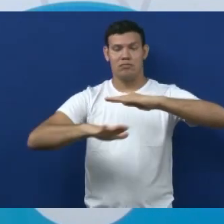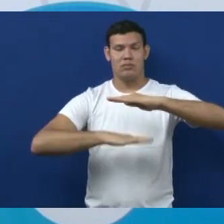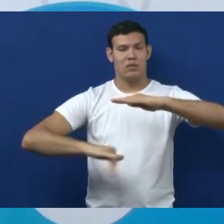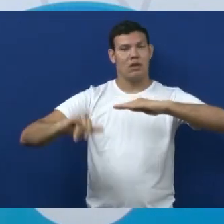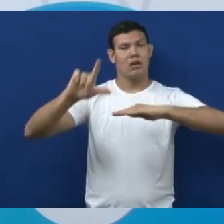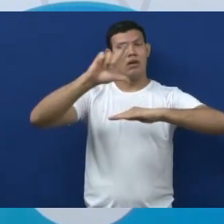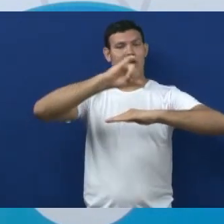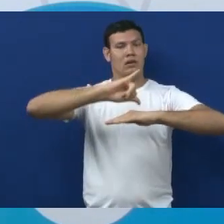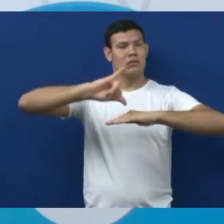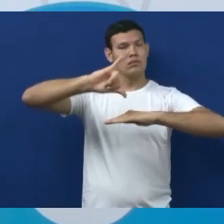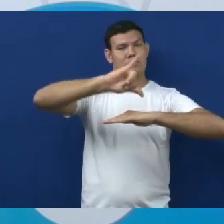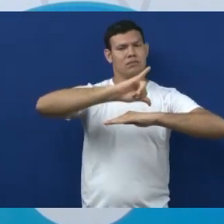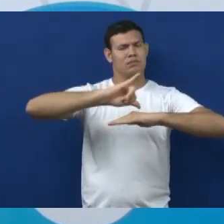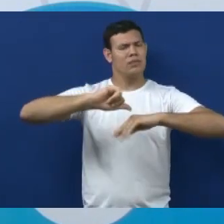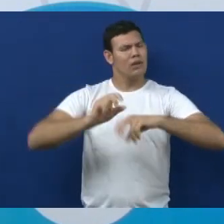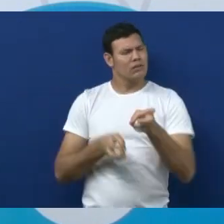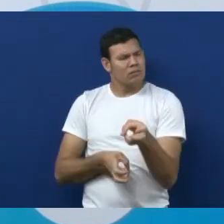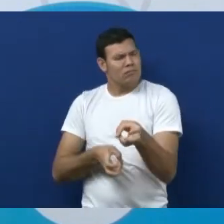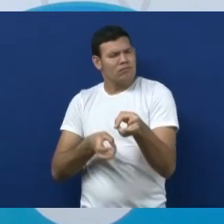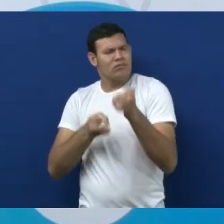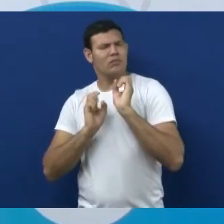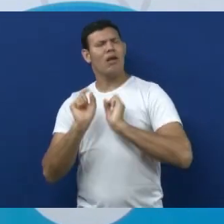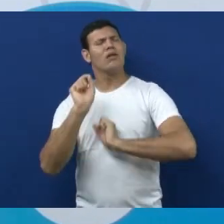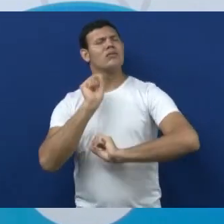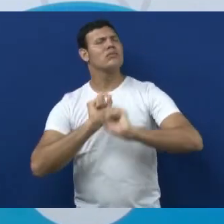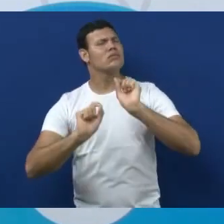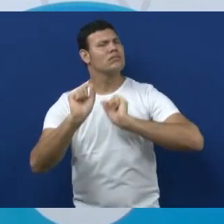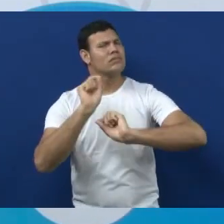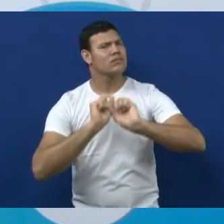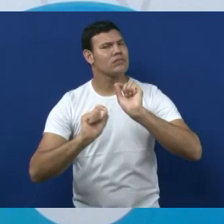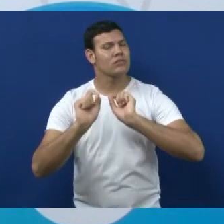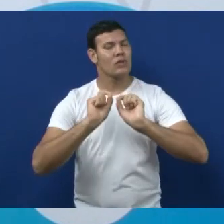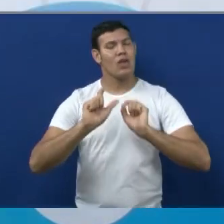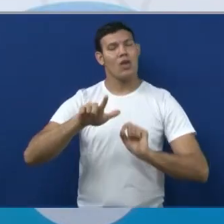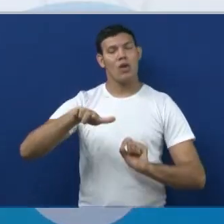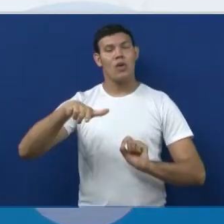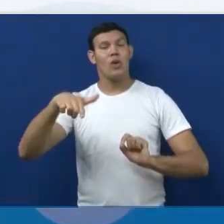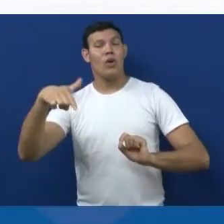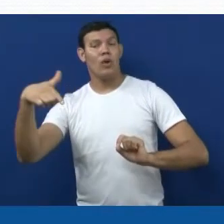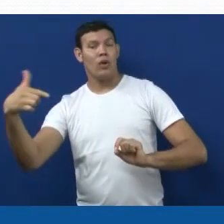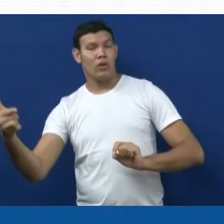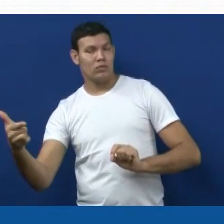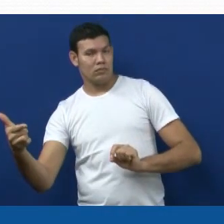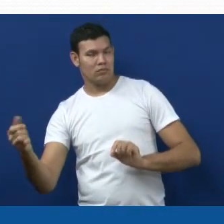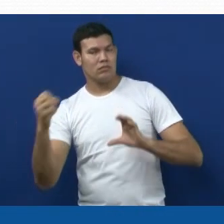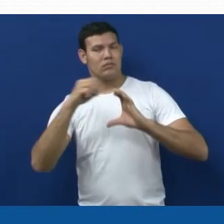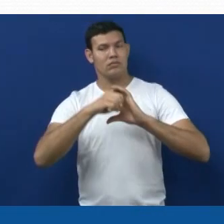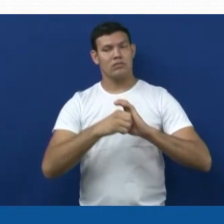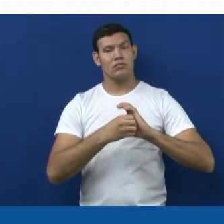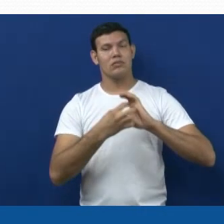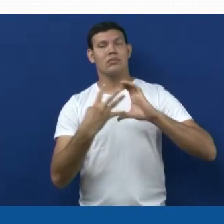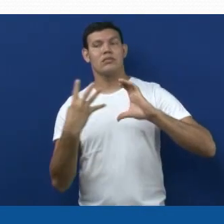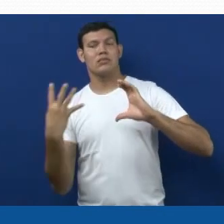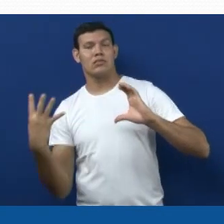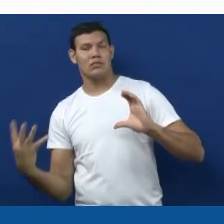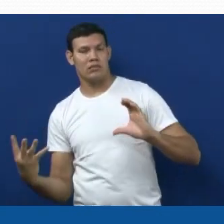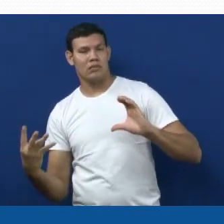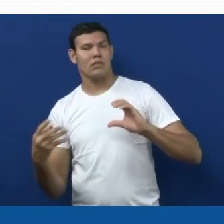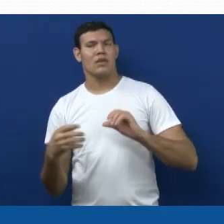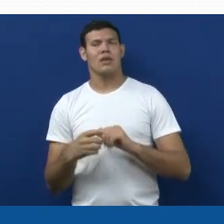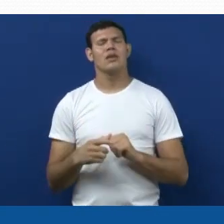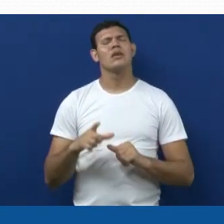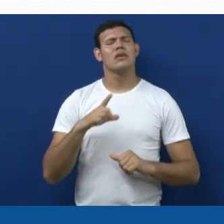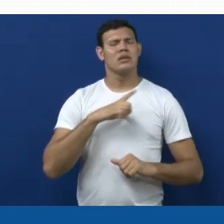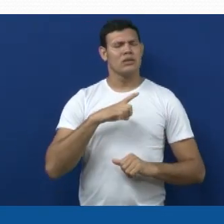cima. O que a gente observa também? Uma outra propriedade da matéria chamada solubilidade, que é a característica